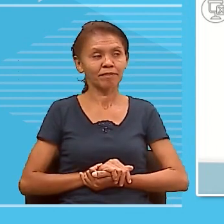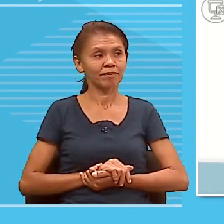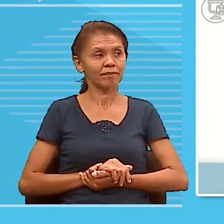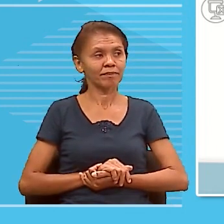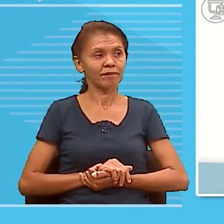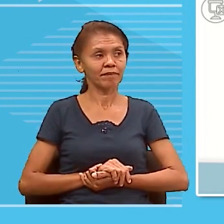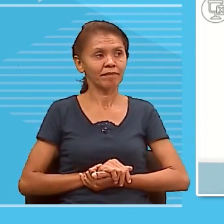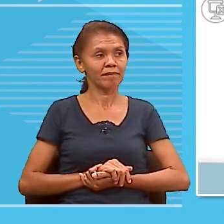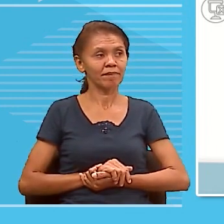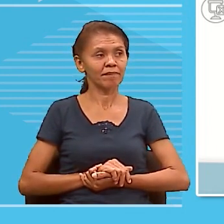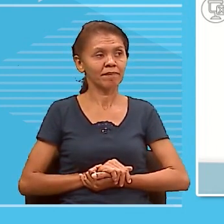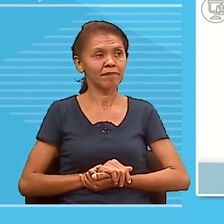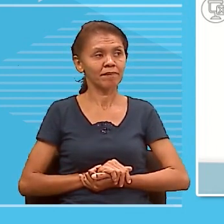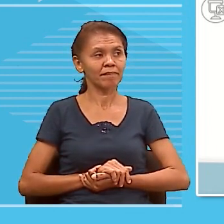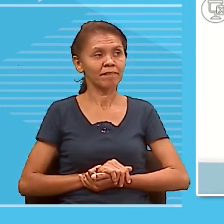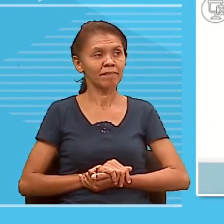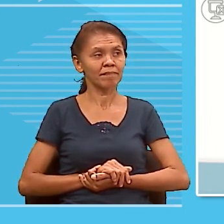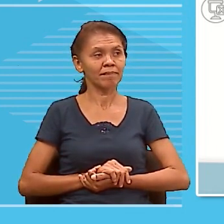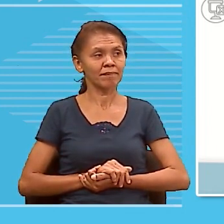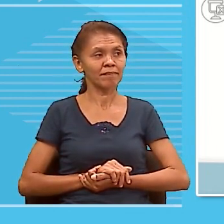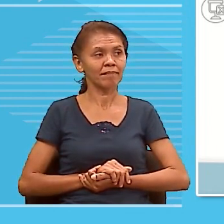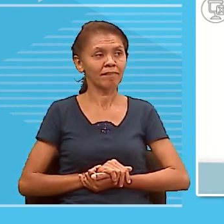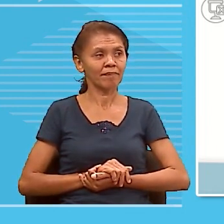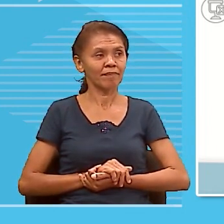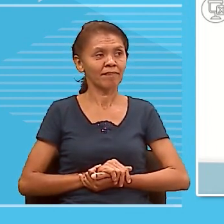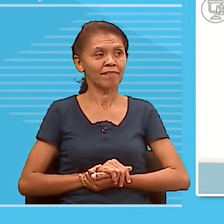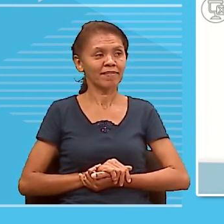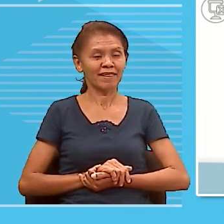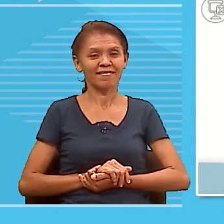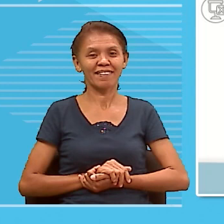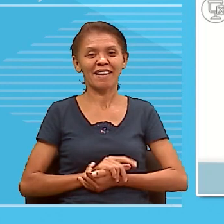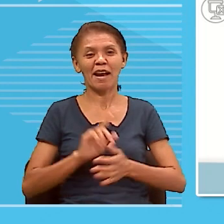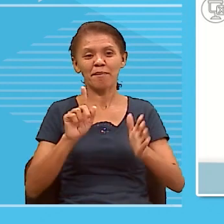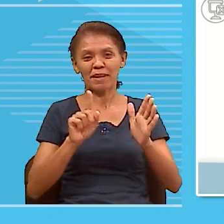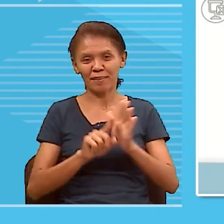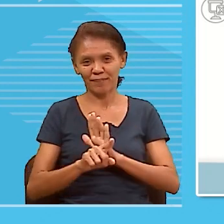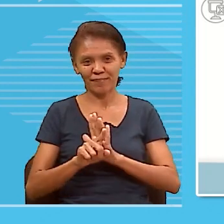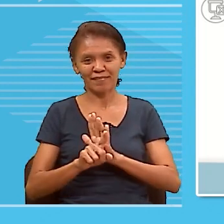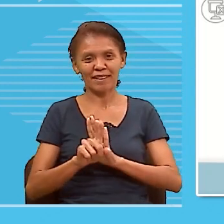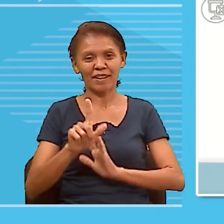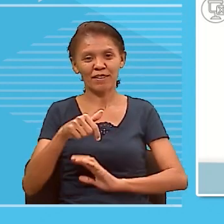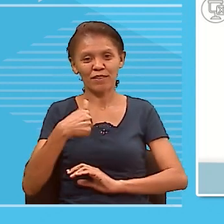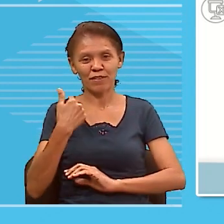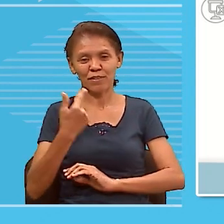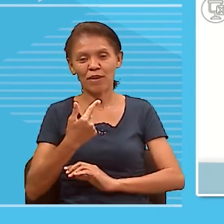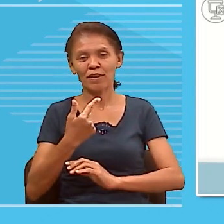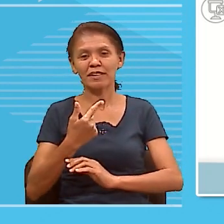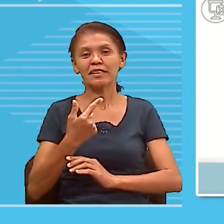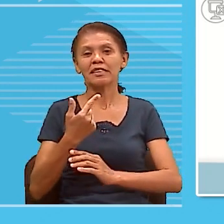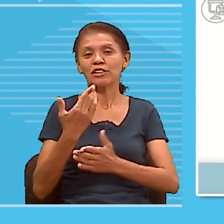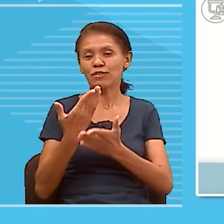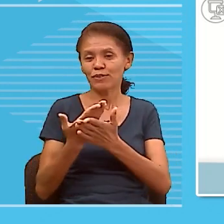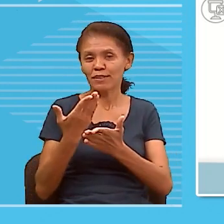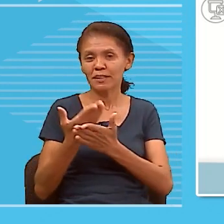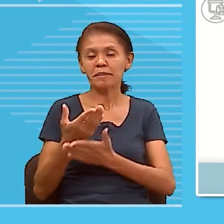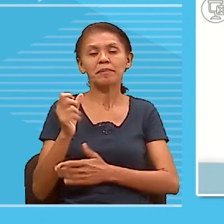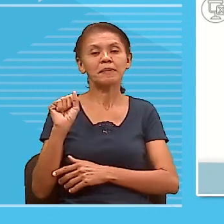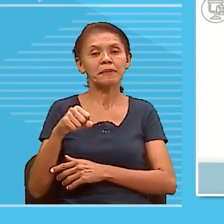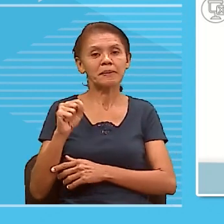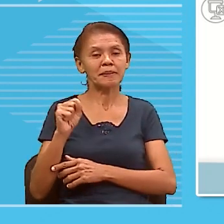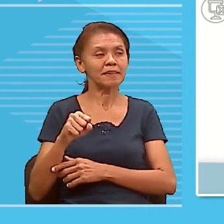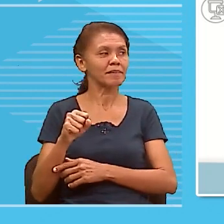já Adriana ela já foi trabalhada assim já foi né como o assunto aqui